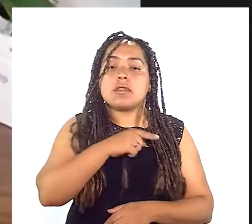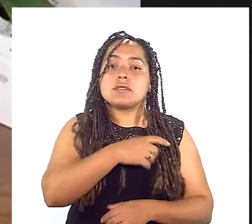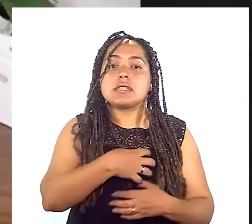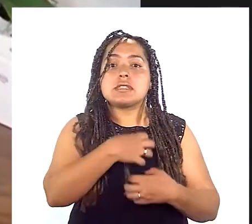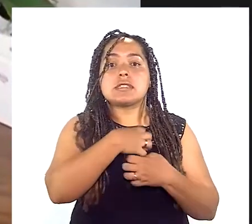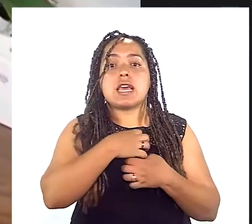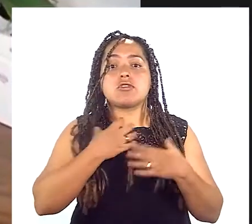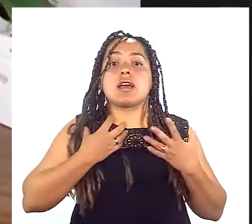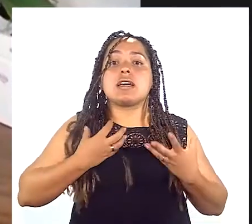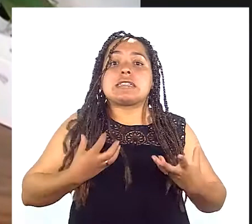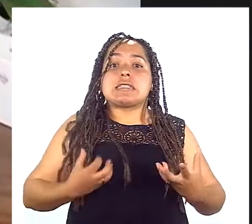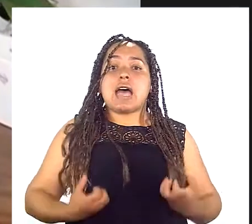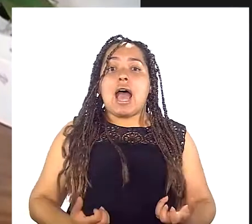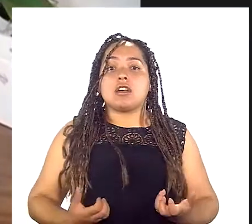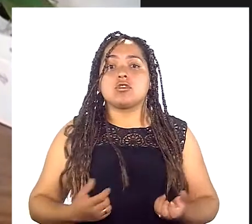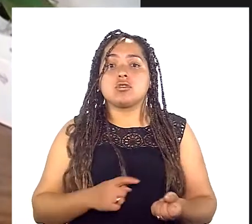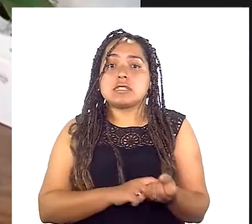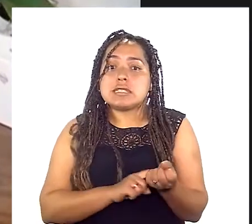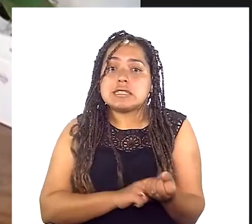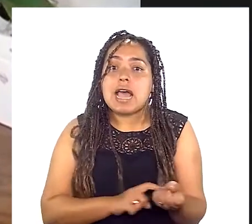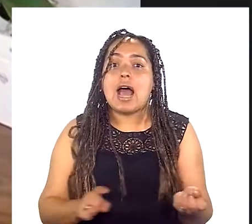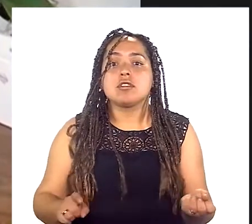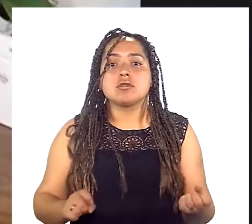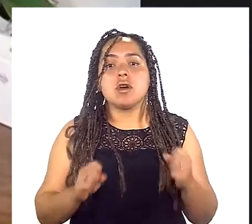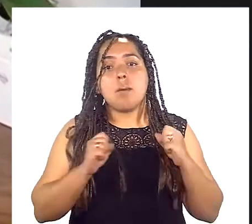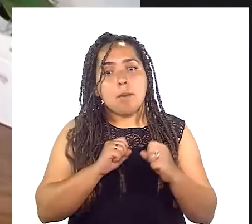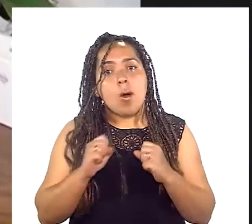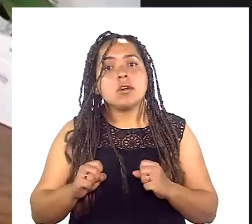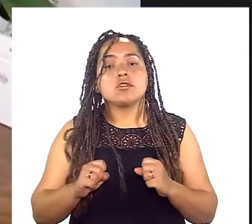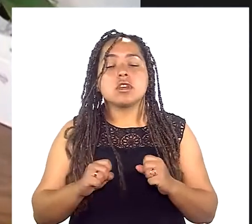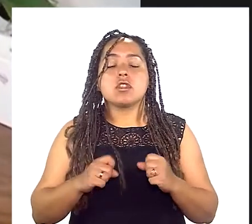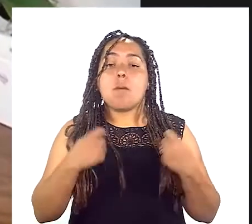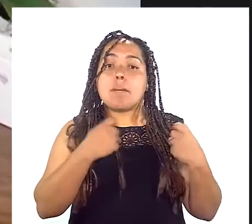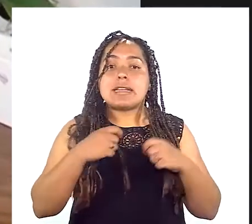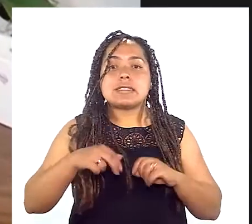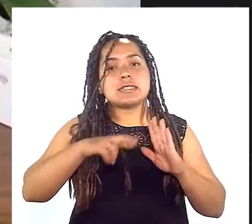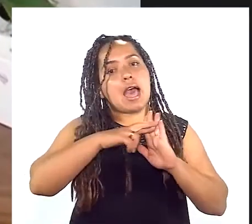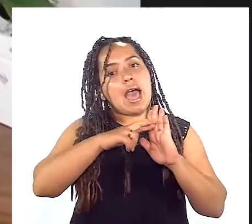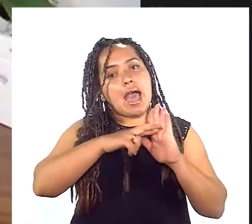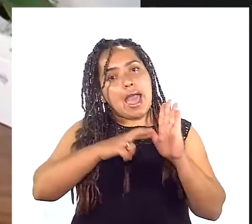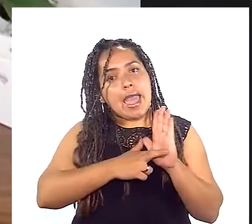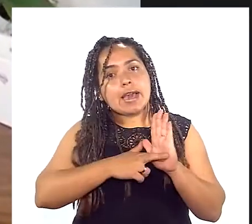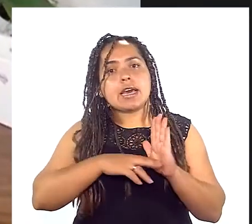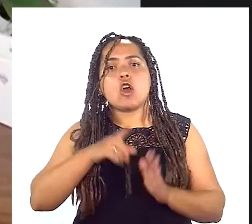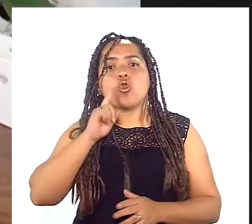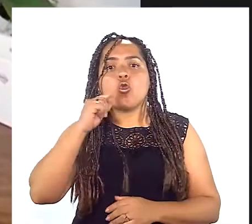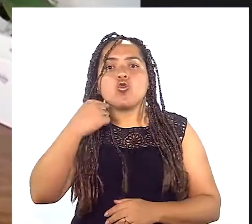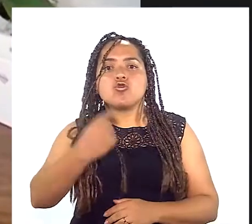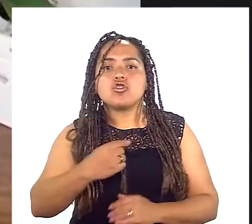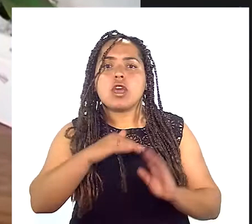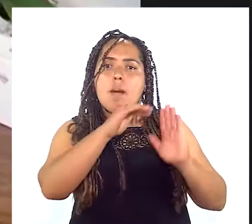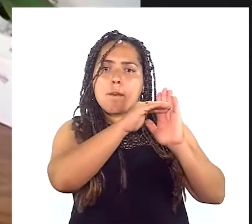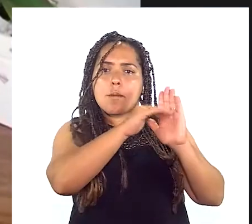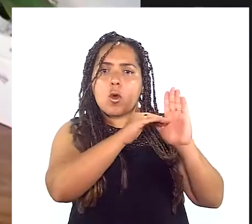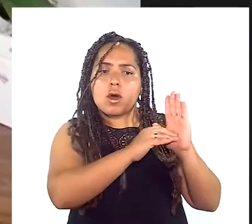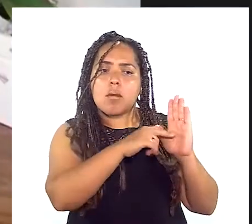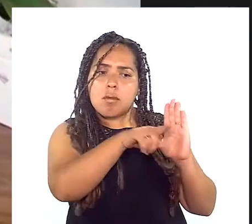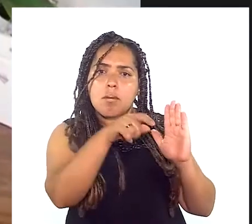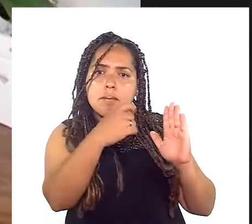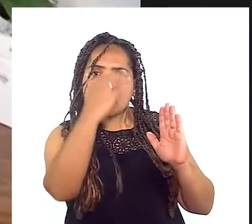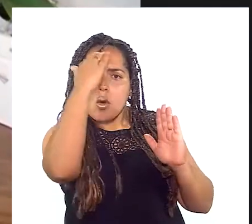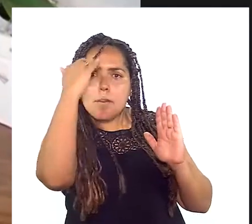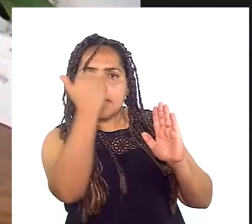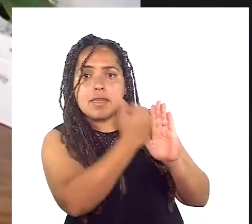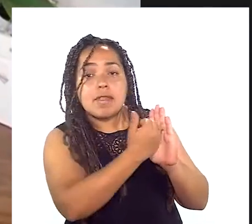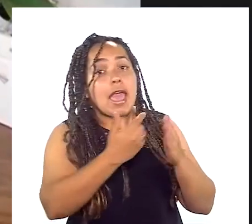fica cansado, fica com fadiga. Então é muito importante que você estabeleça uma rotina para a criança e que você também ali no dia a